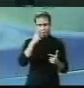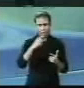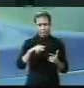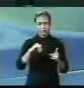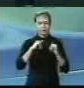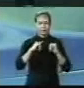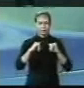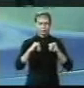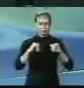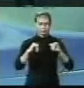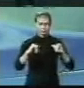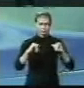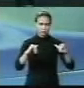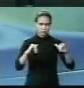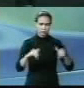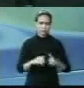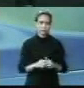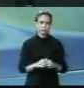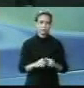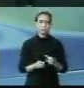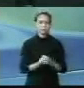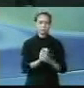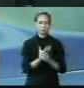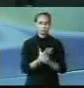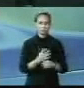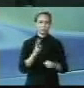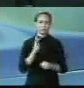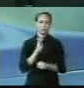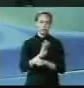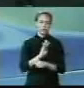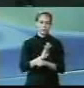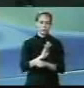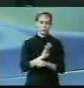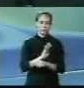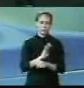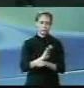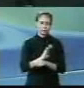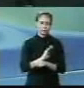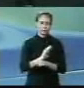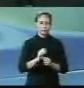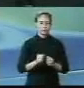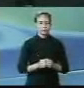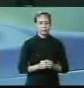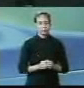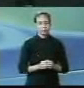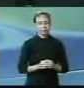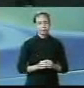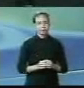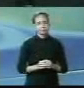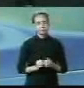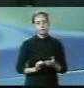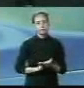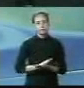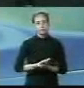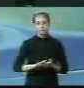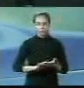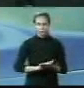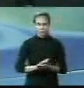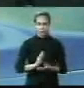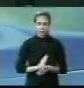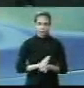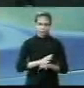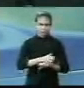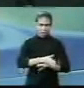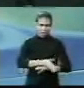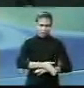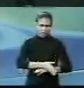bloquear aquele site, aquele endereço, para que ninguém de dentro da rede que esteja protegida pelo firewall acesse aquele endereço e corra